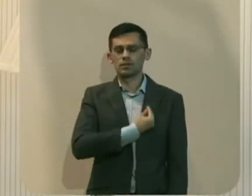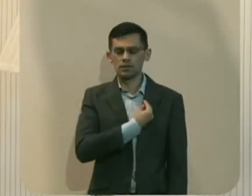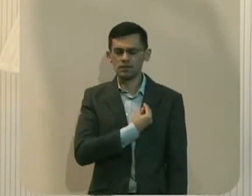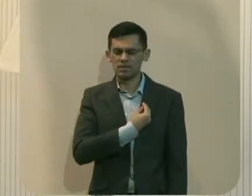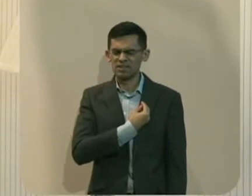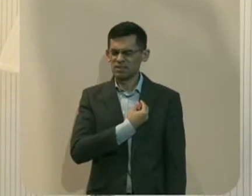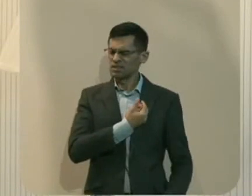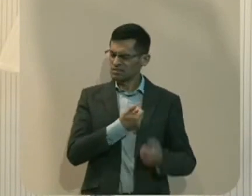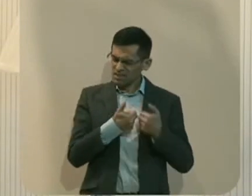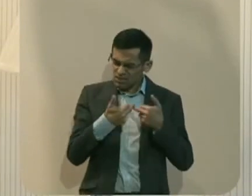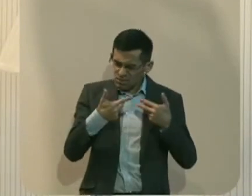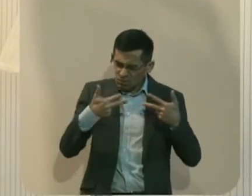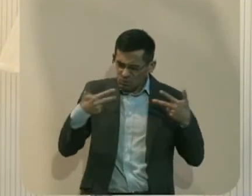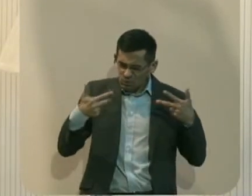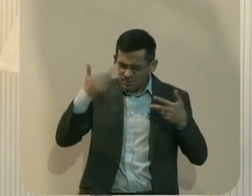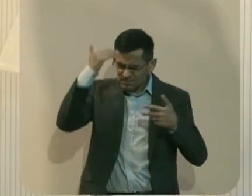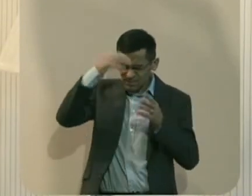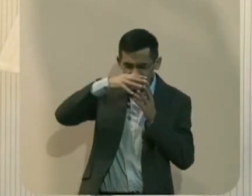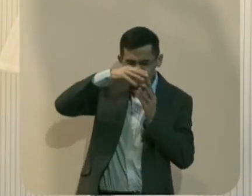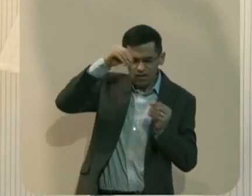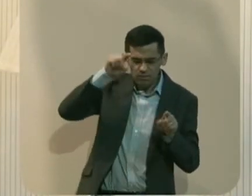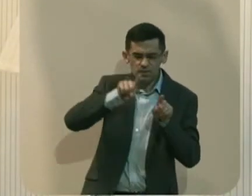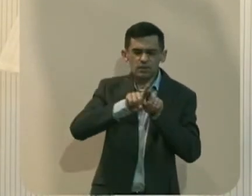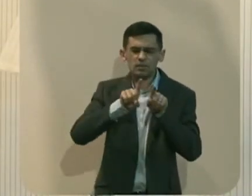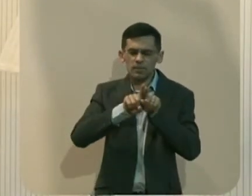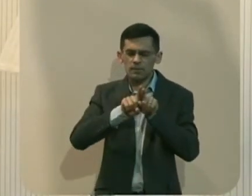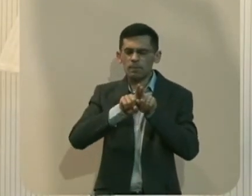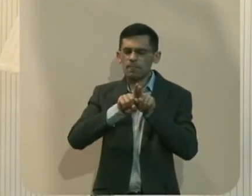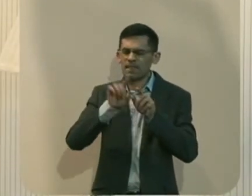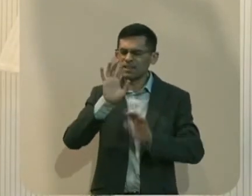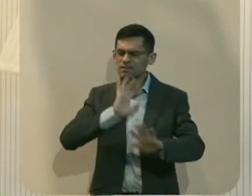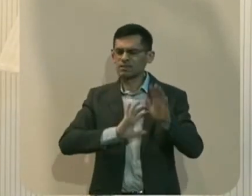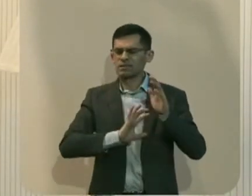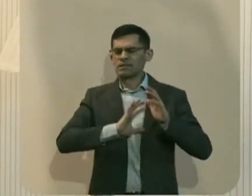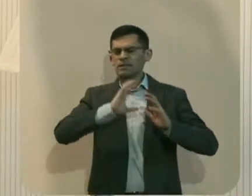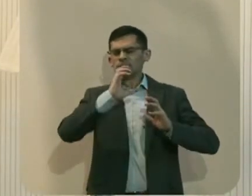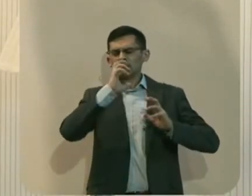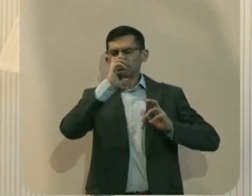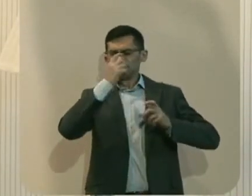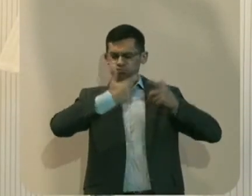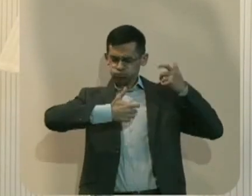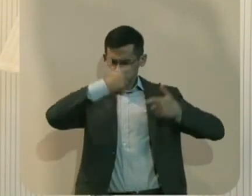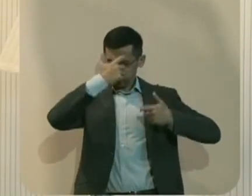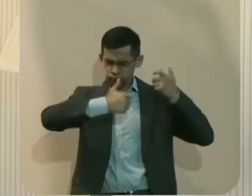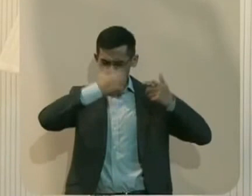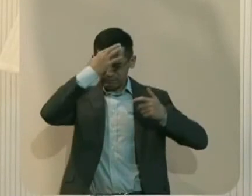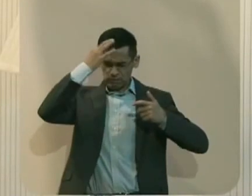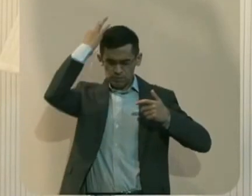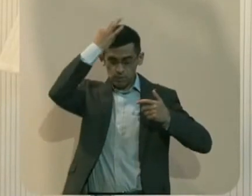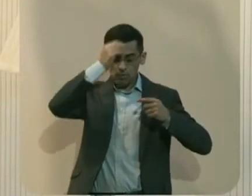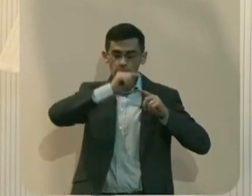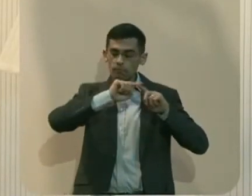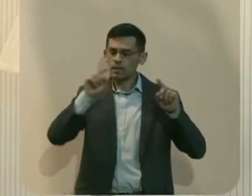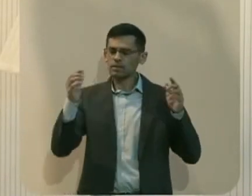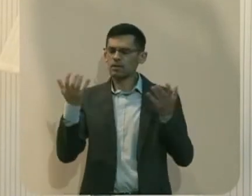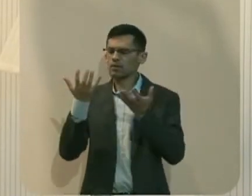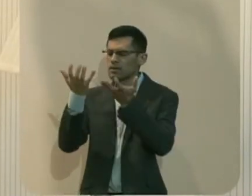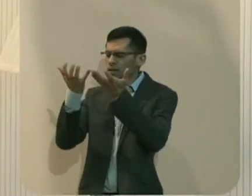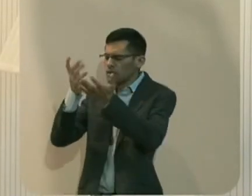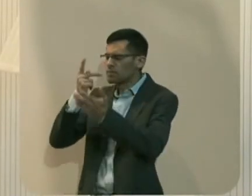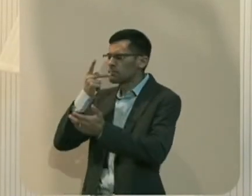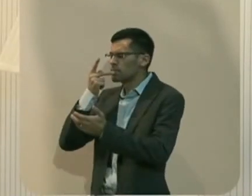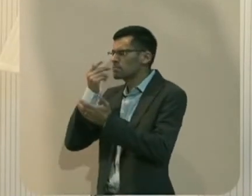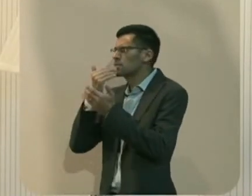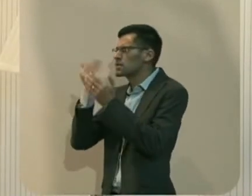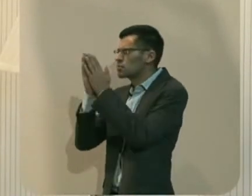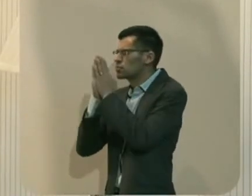das questões todas da alma, que vão ser uma batalha espiritual intensa. Então eu quero te pedir, agora